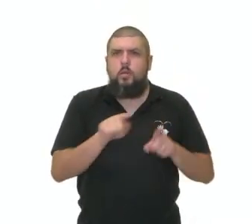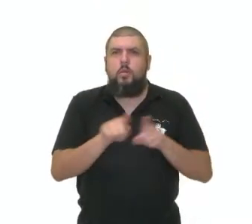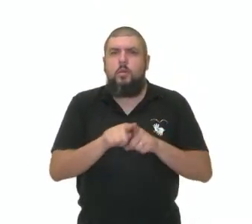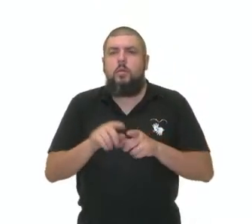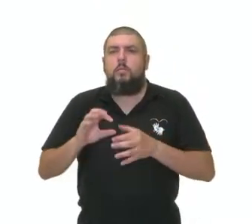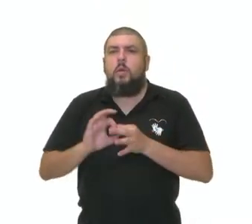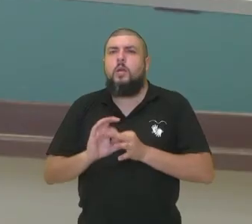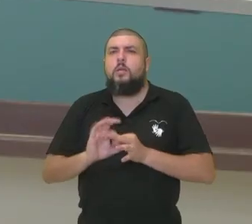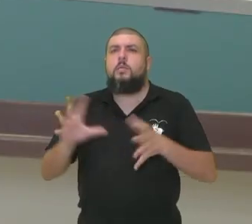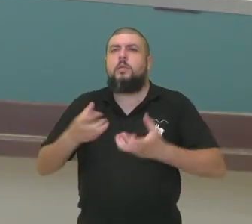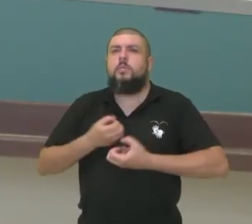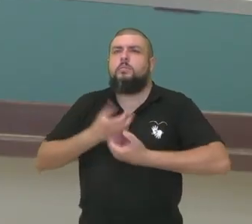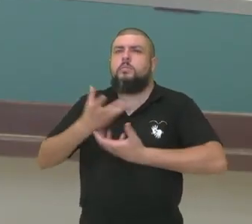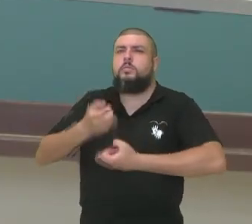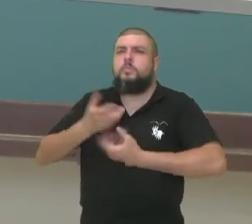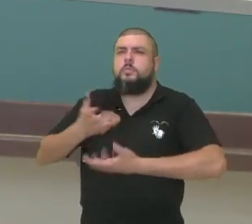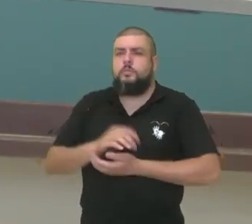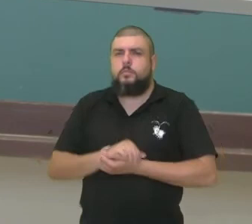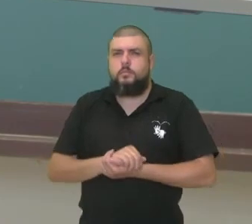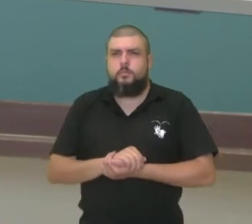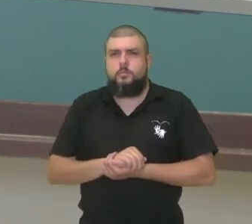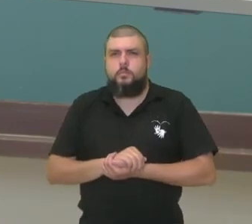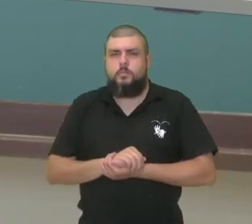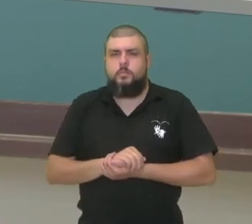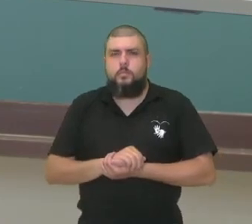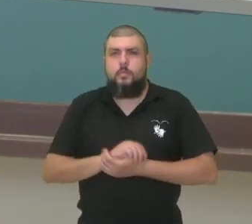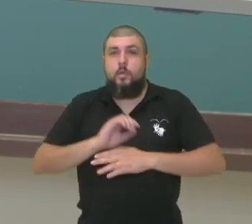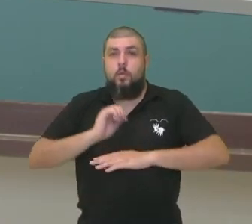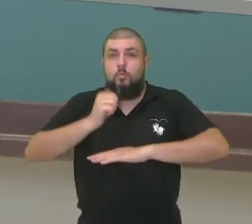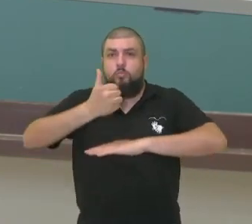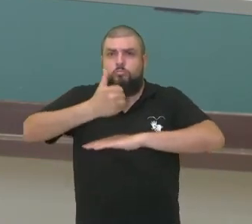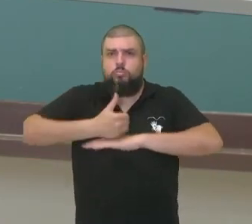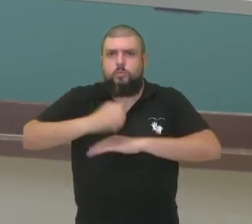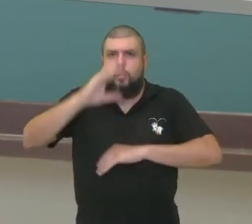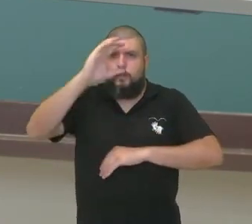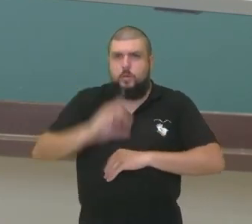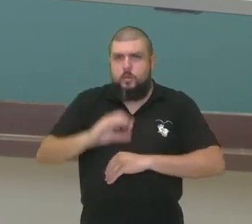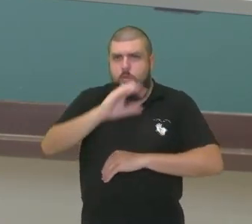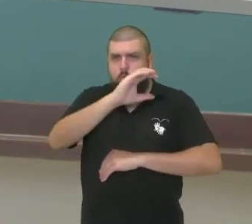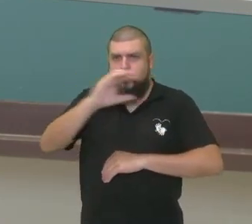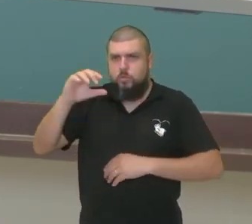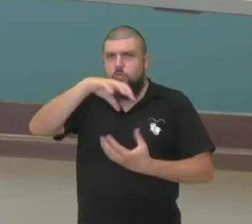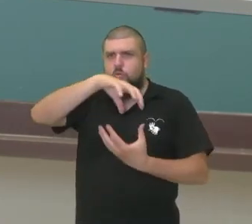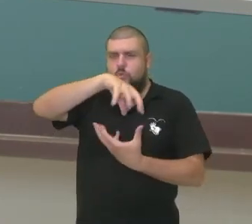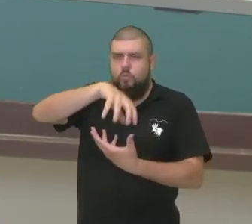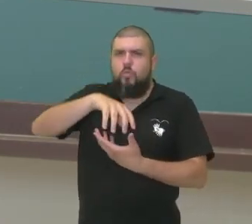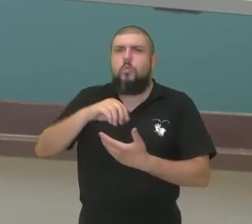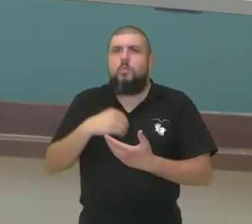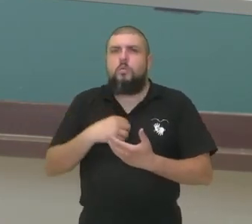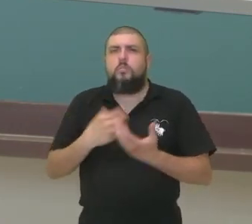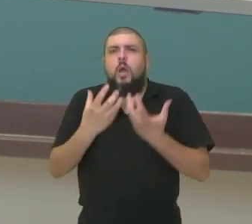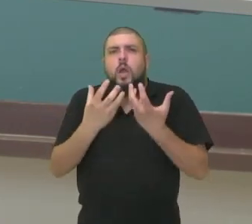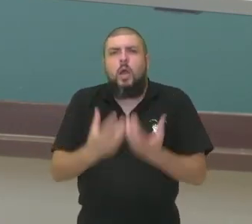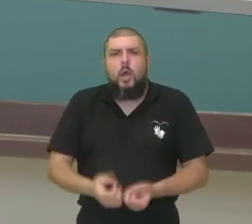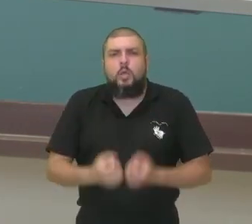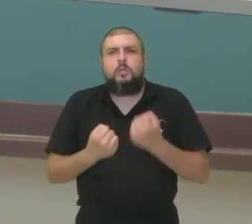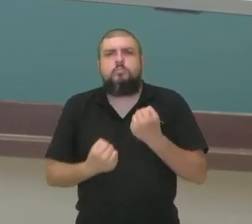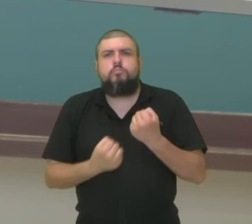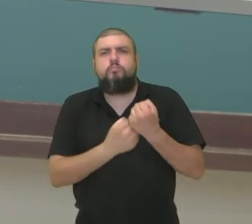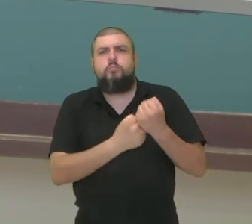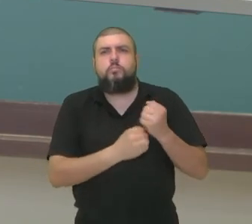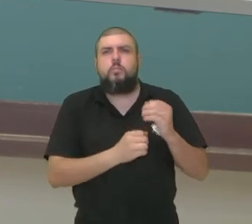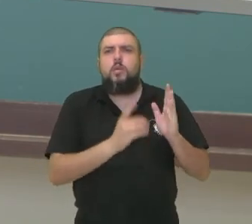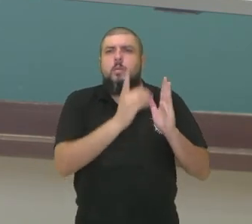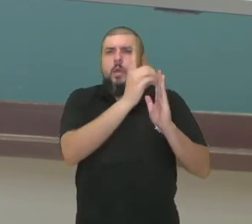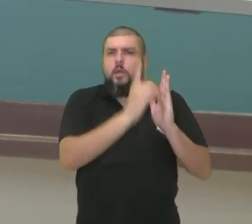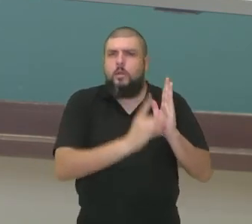Papa Francisco, o líder do catolicismo no mundo, defende a Declaração Universal dos Direitos Humanos e diz que